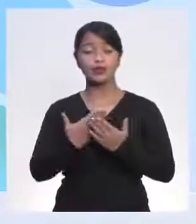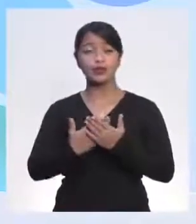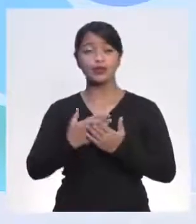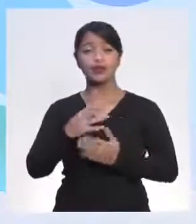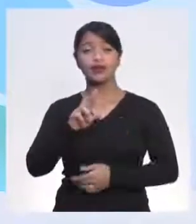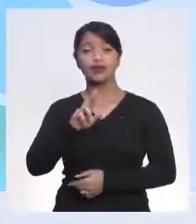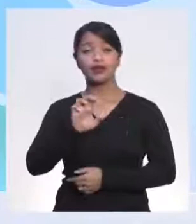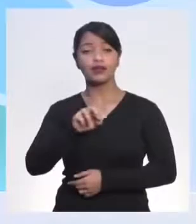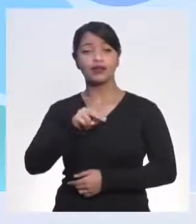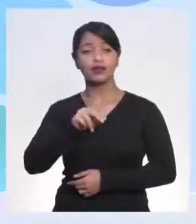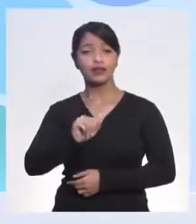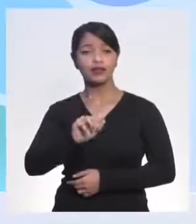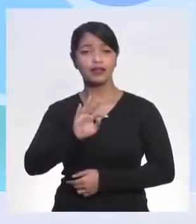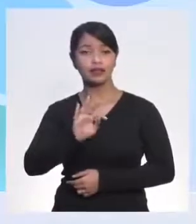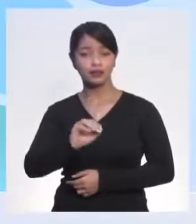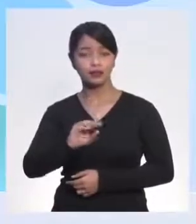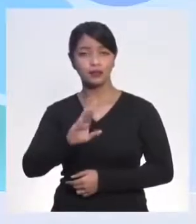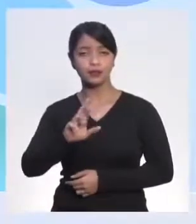da professora